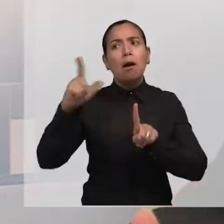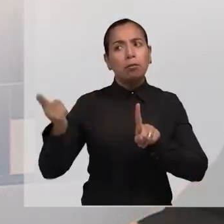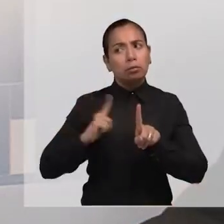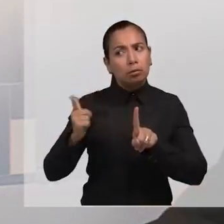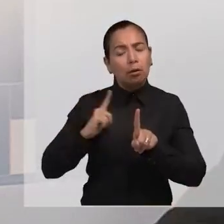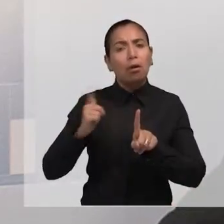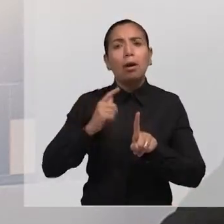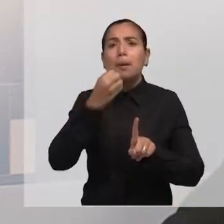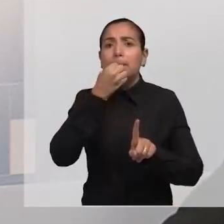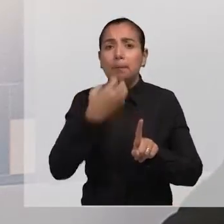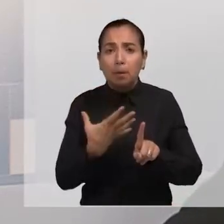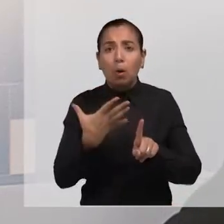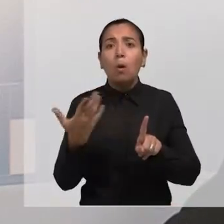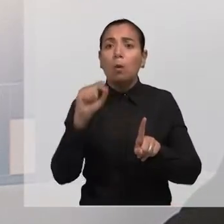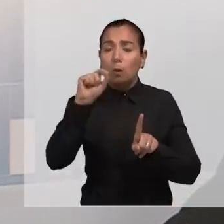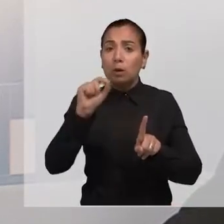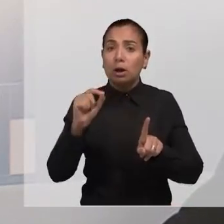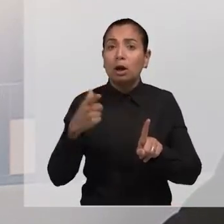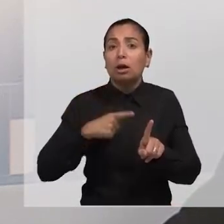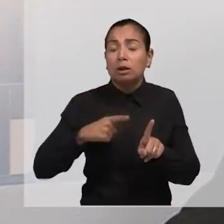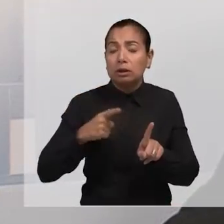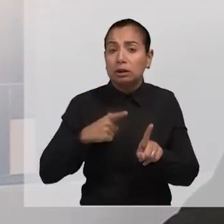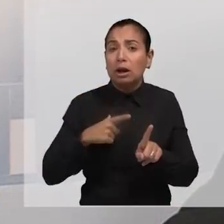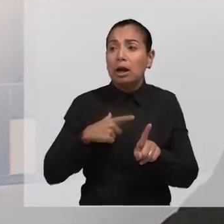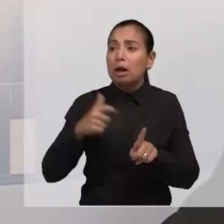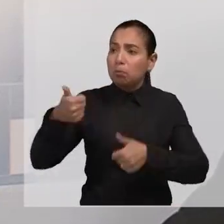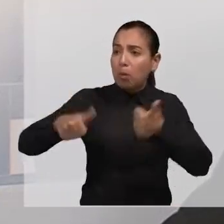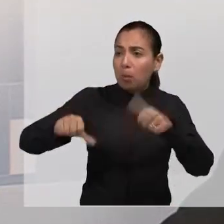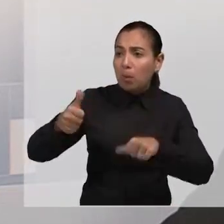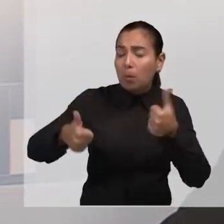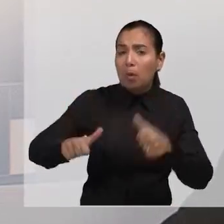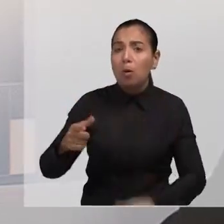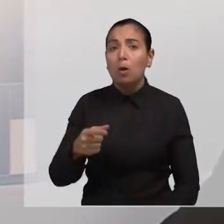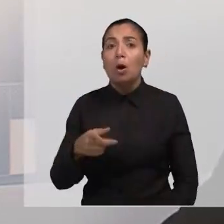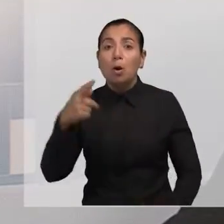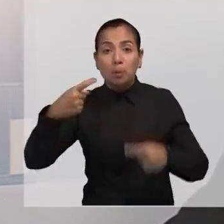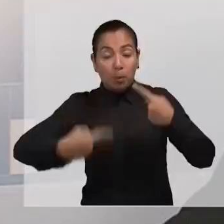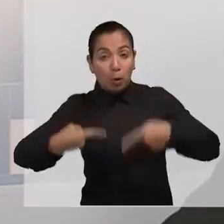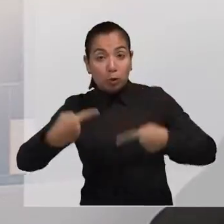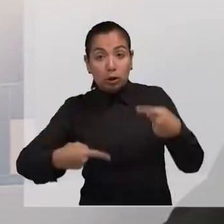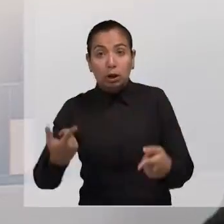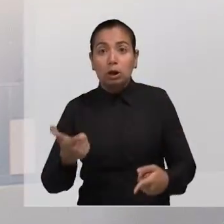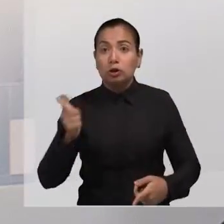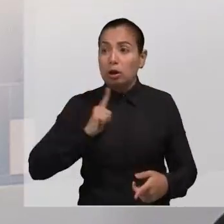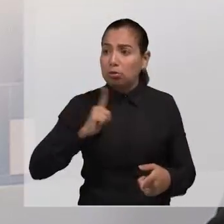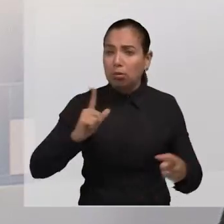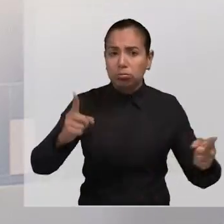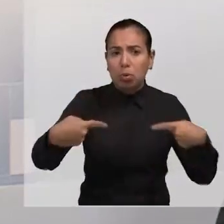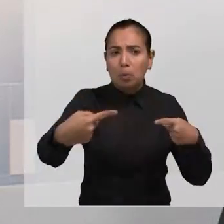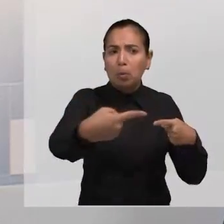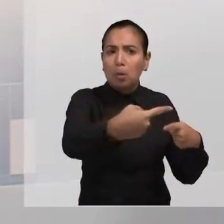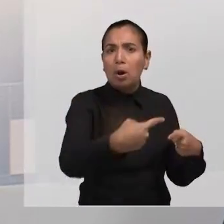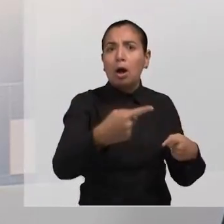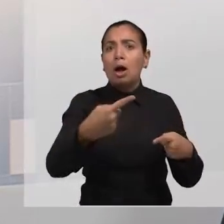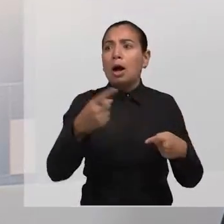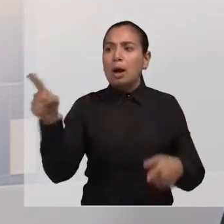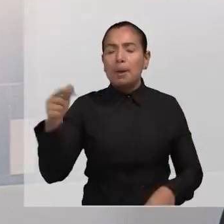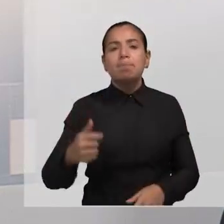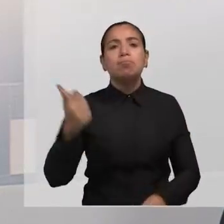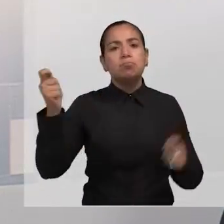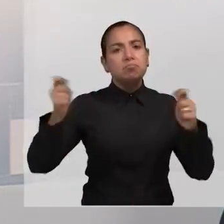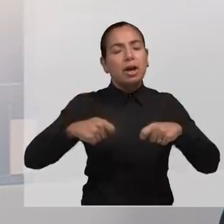nas pesquisas, tanto qualitativa quanto quantitativa, literalmente disputando com o Bolsonaro ali o primeiro